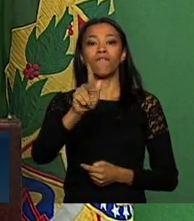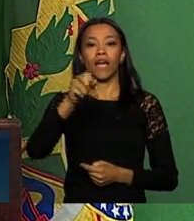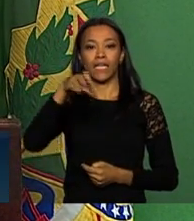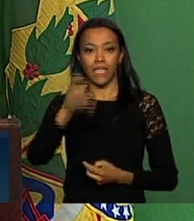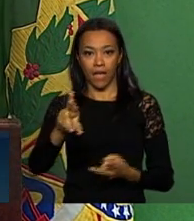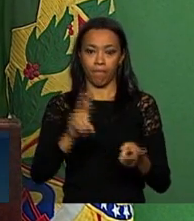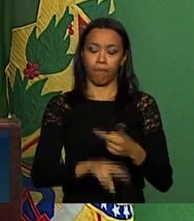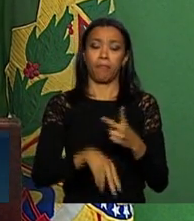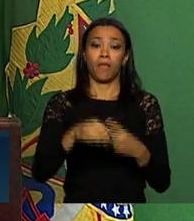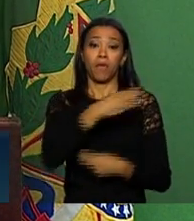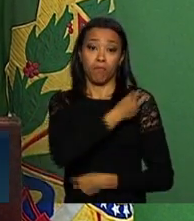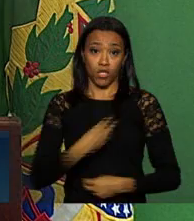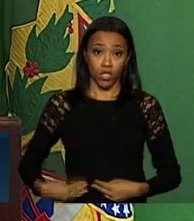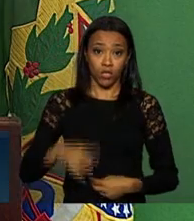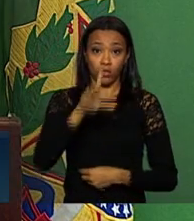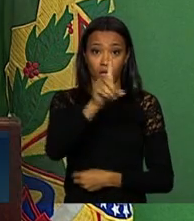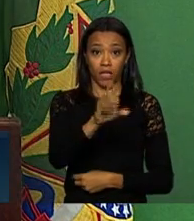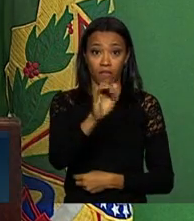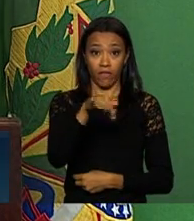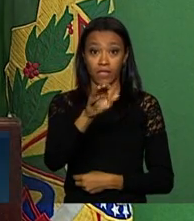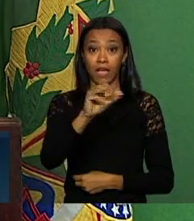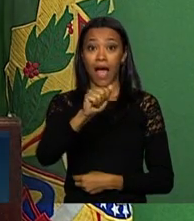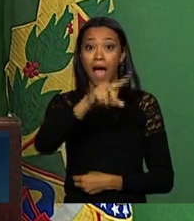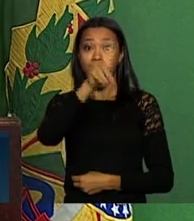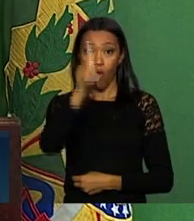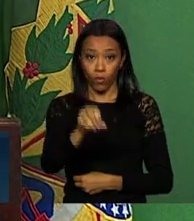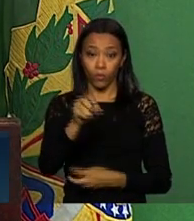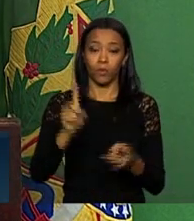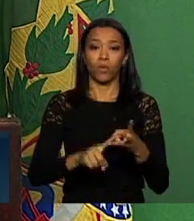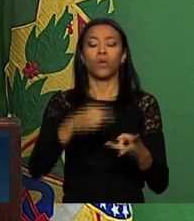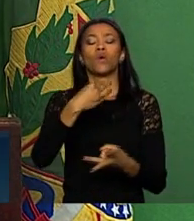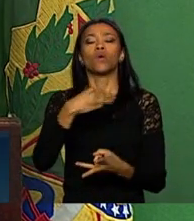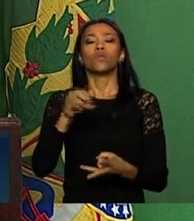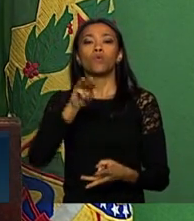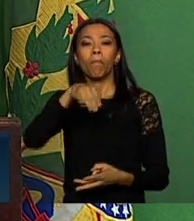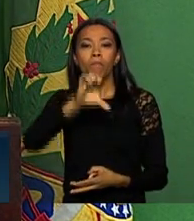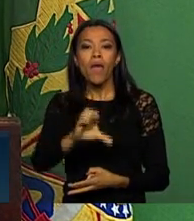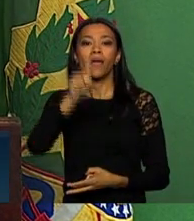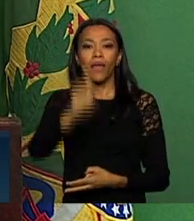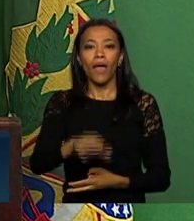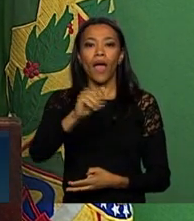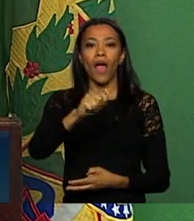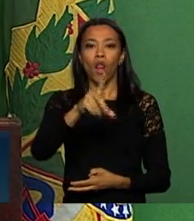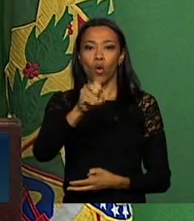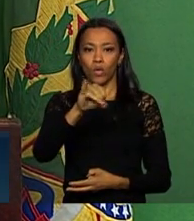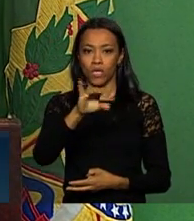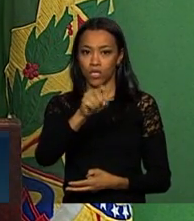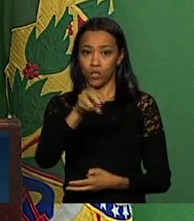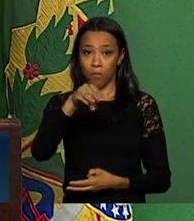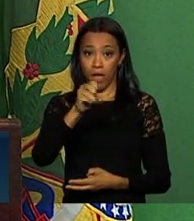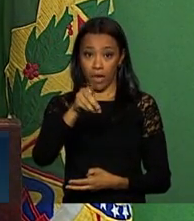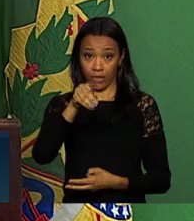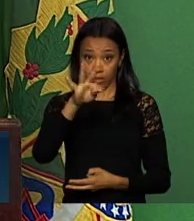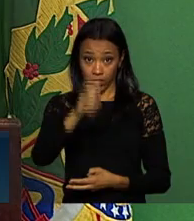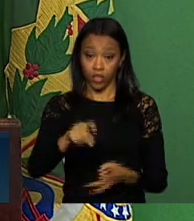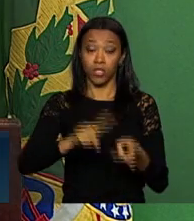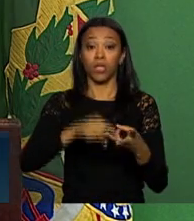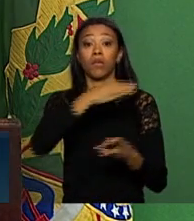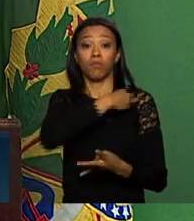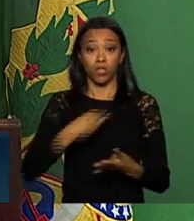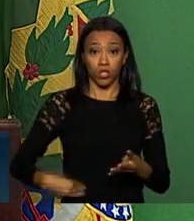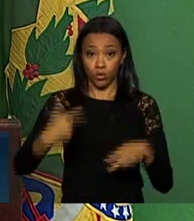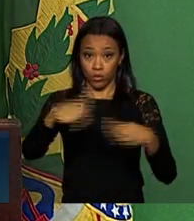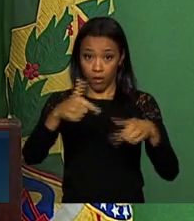ministro da Defesa Ministro Aldo Rebelo Ministro da Educação Ministro Aluísio Mercadante Ministro do trabalho e